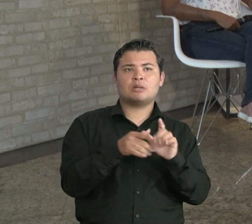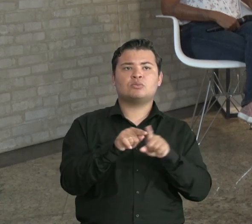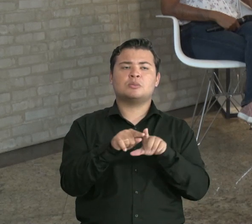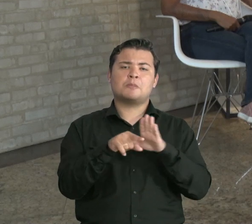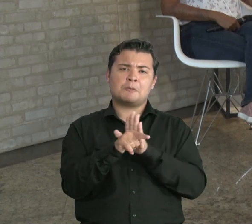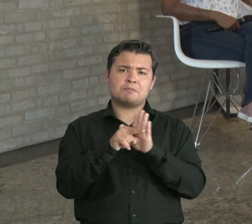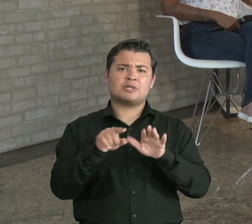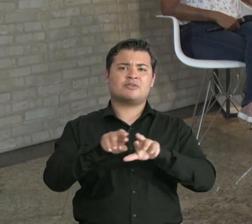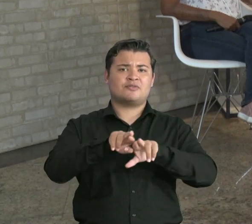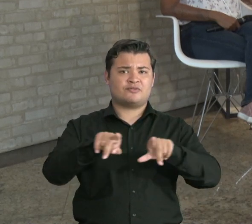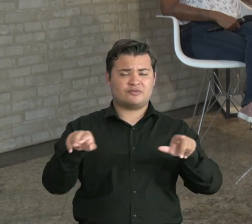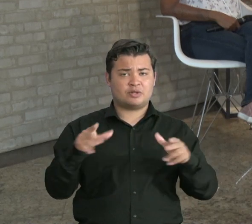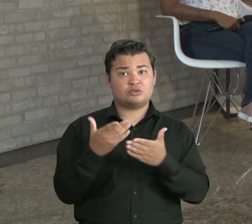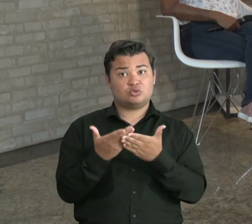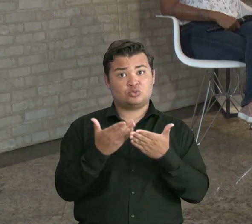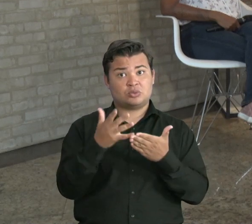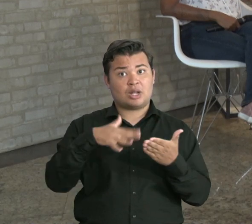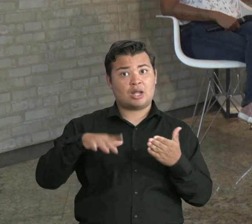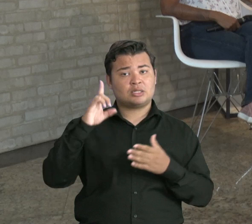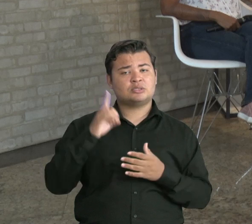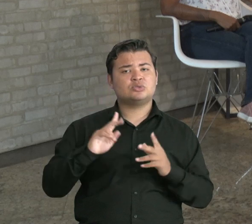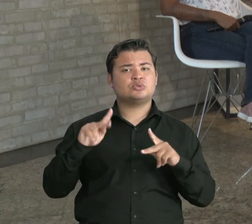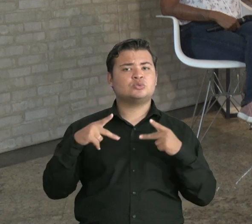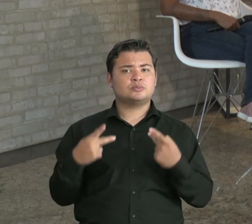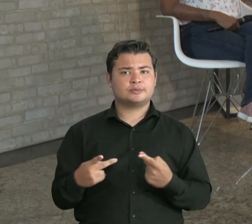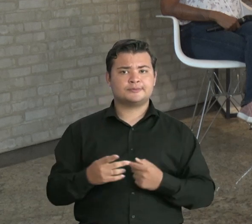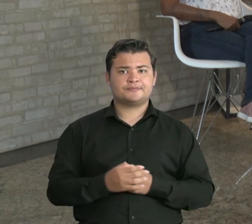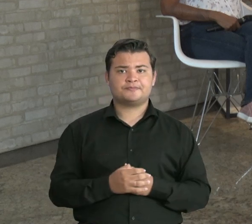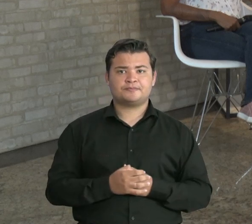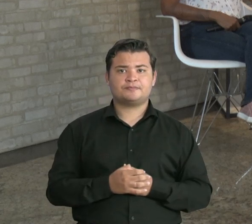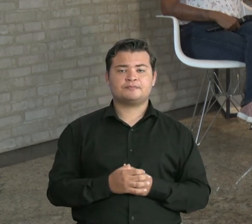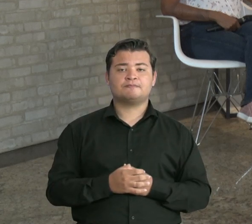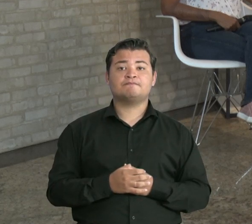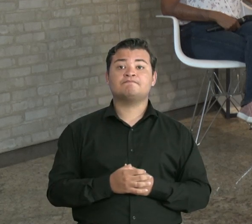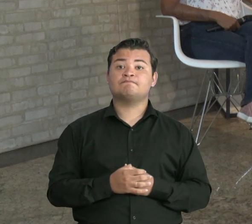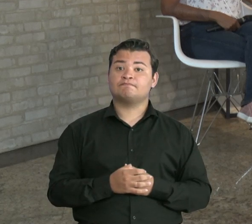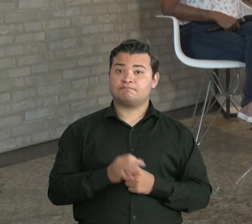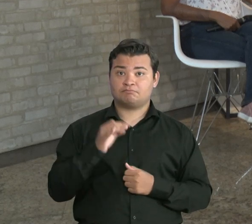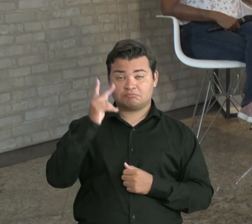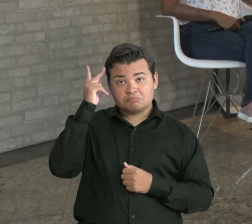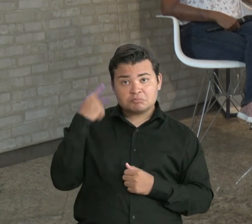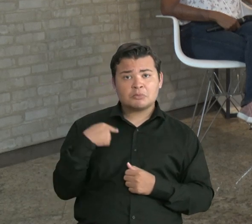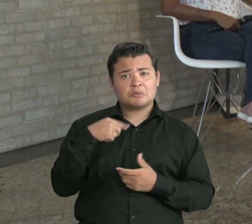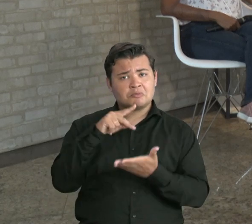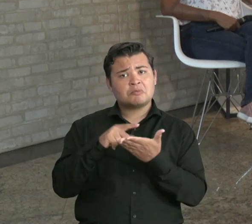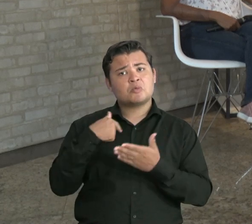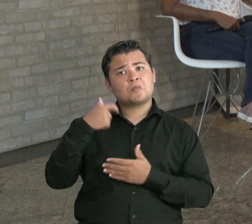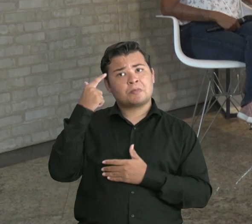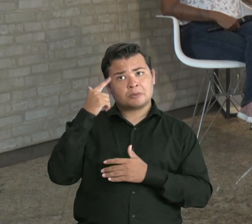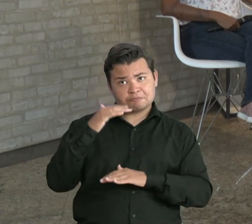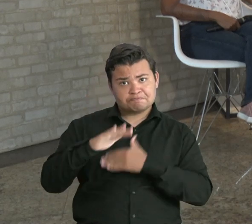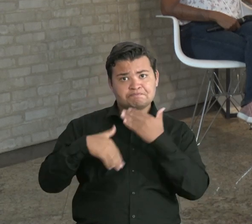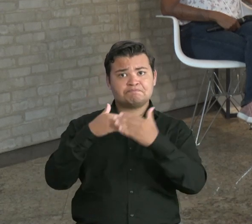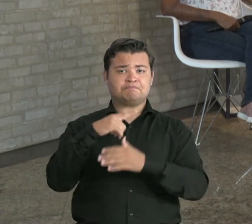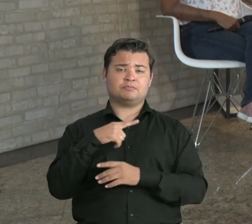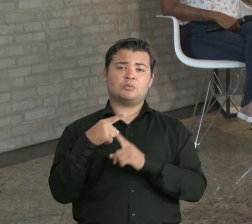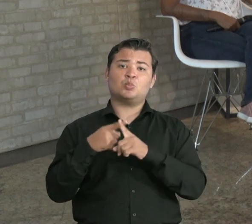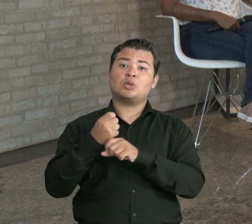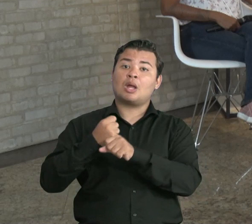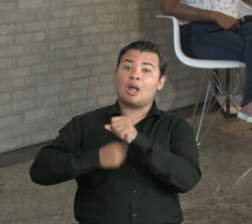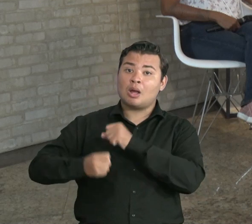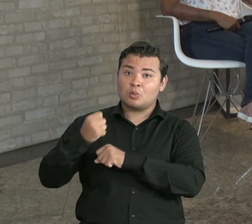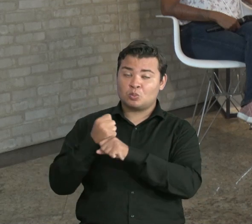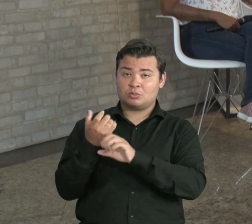pesquisas e estudos em direitos humanos. Pois é, Camila, eu acho que foi um avanço institucional grande da universidade, quando no ano passado o